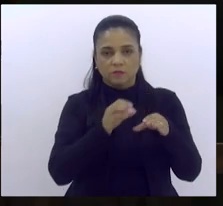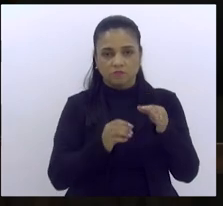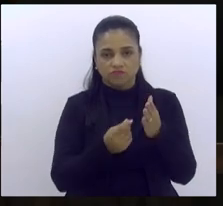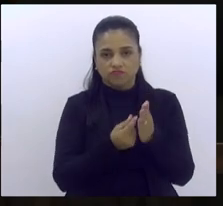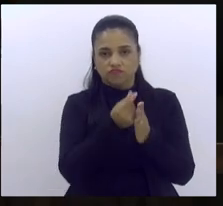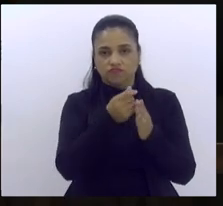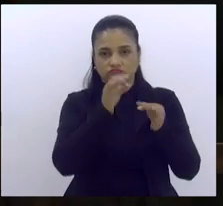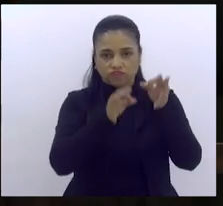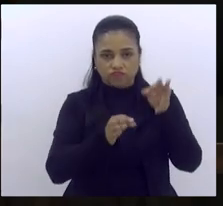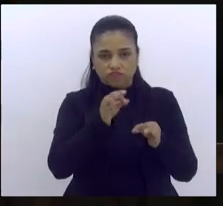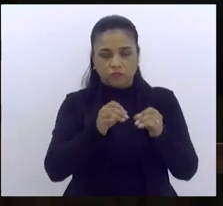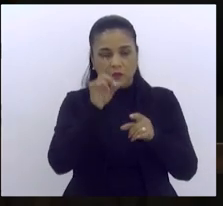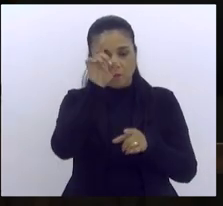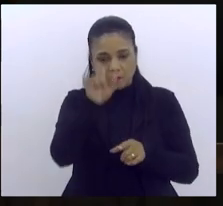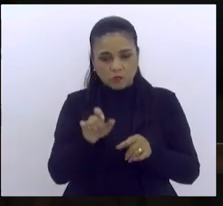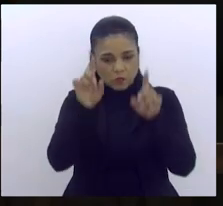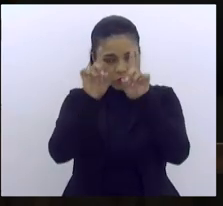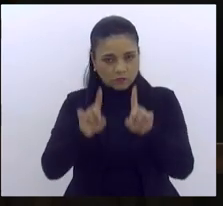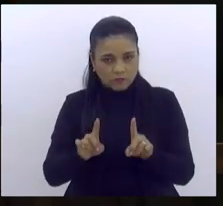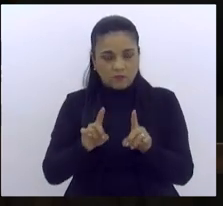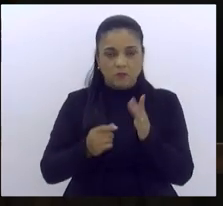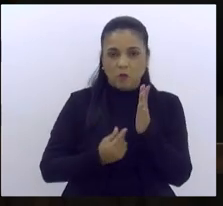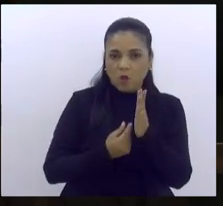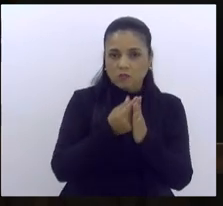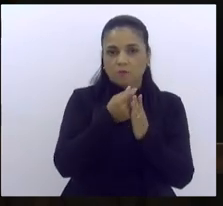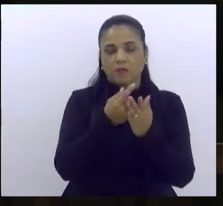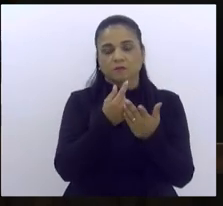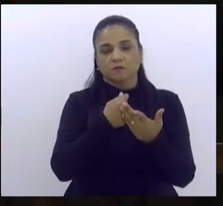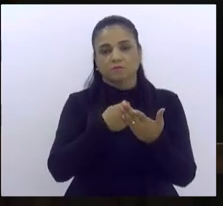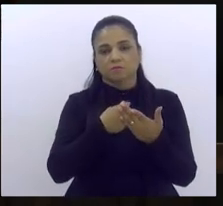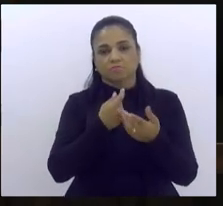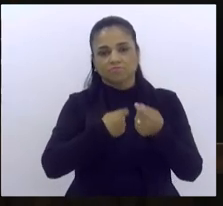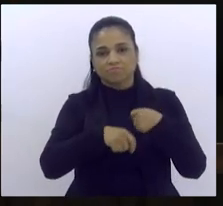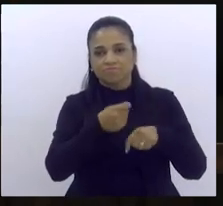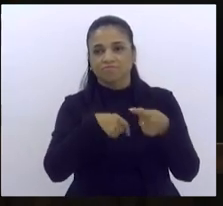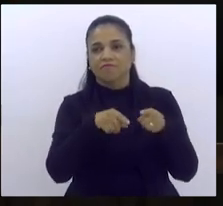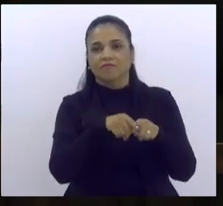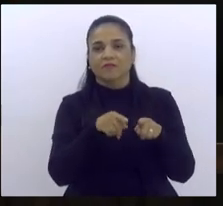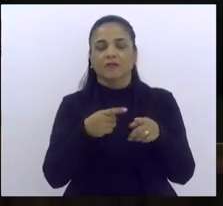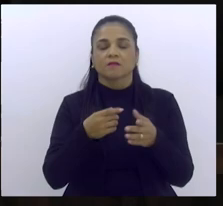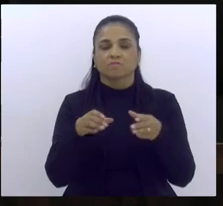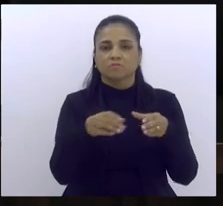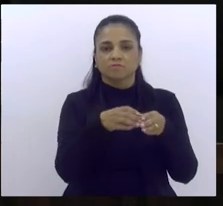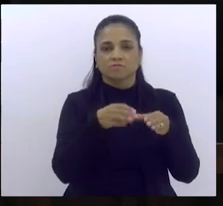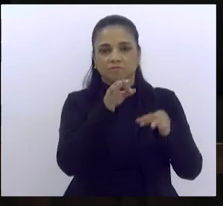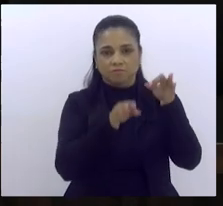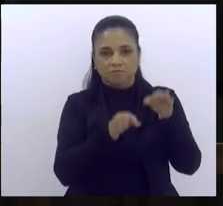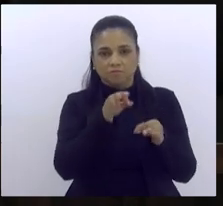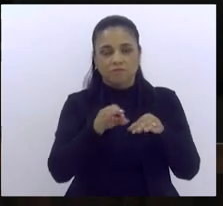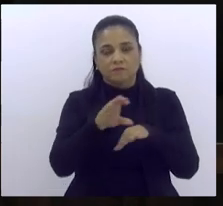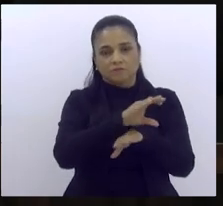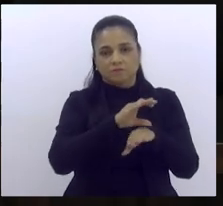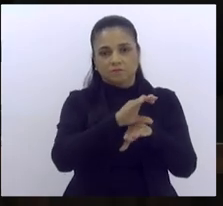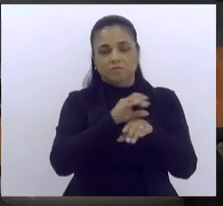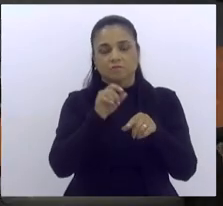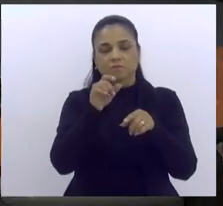com Deficiência e Orçamento e Finanças. Para emitir parecer pela Comissão de Constituição e Justiça, deputado Rodrigo Amorim.